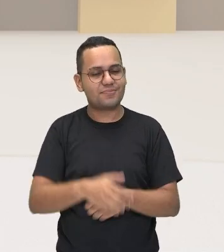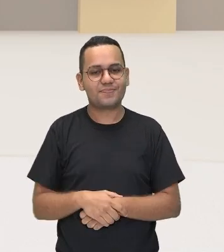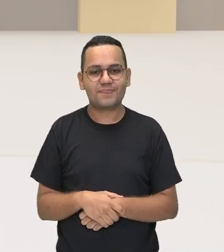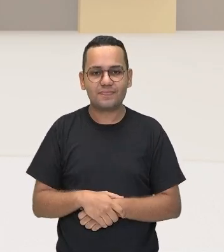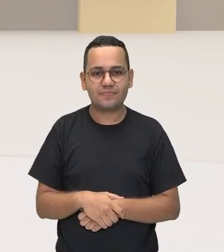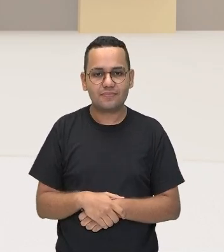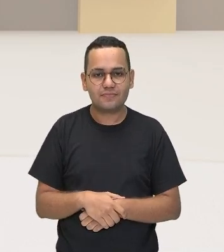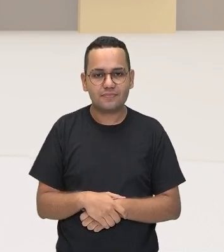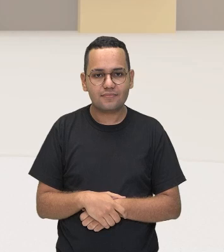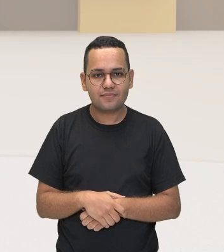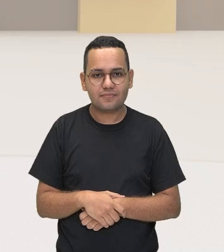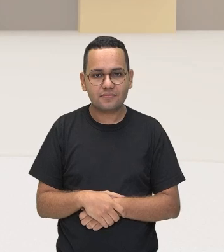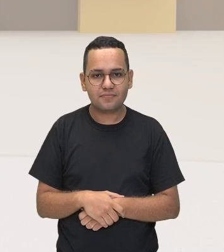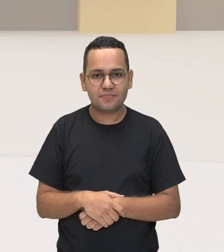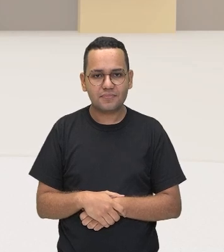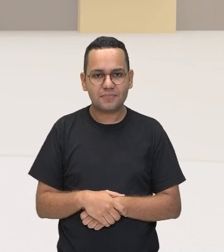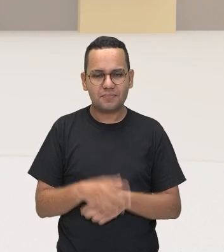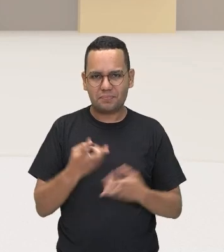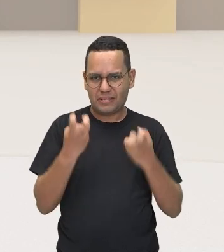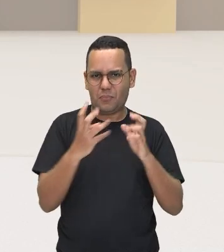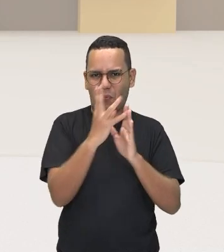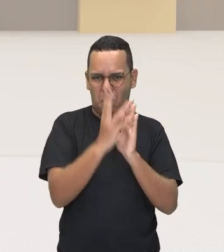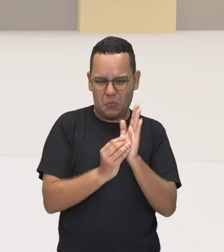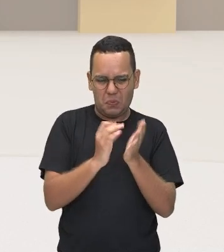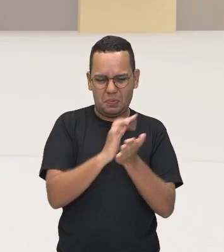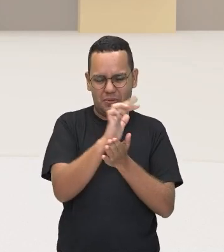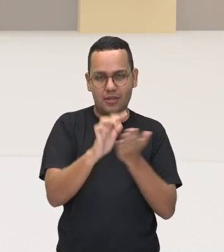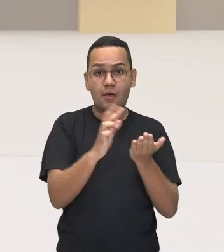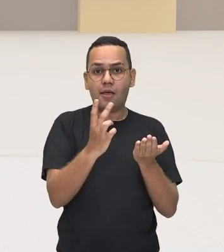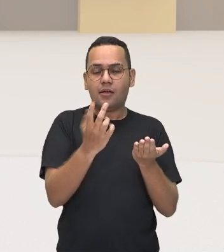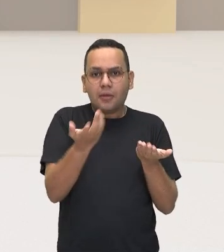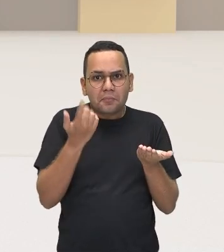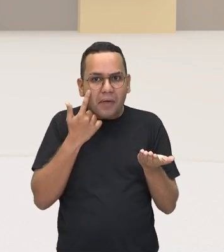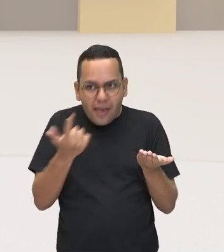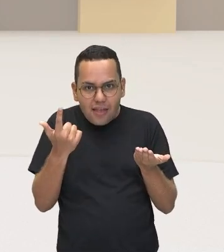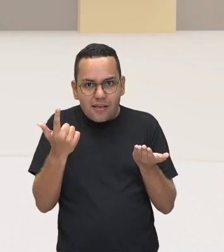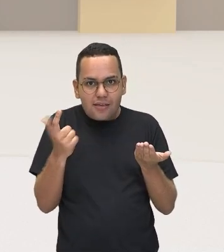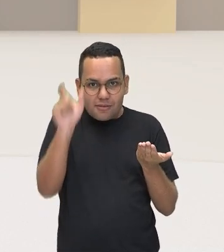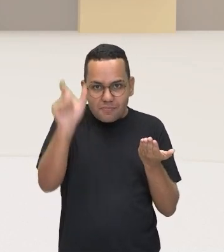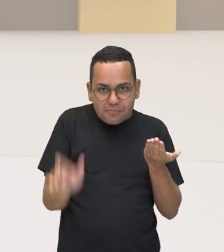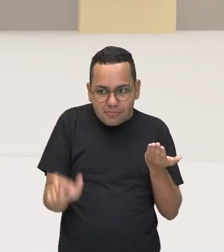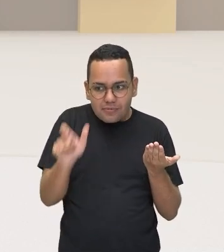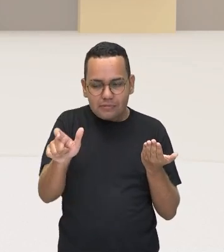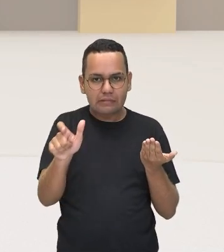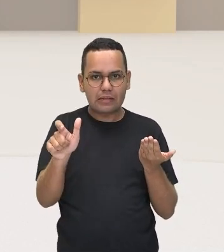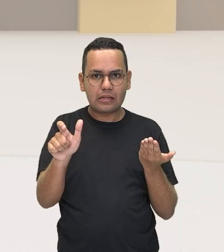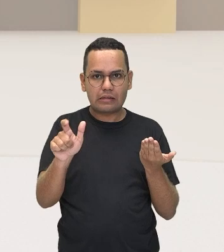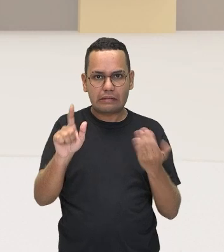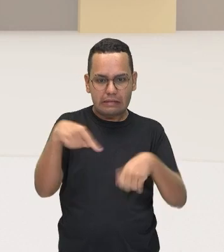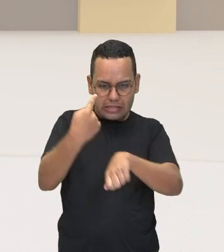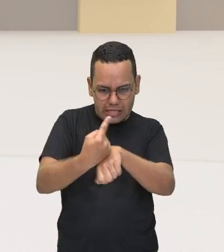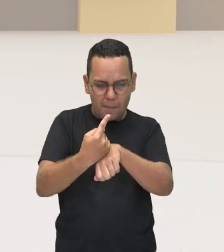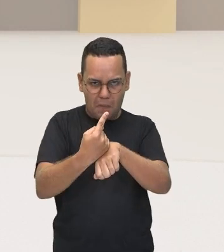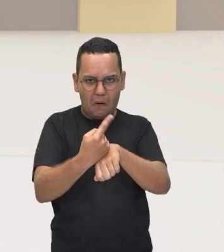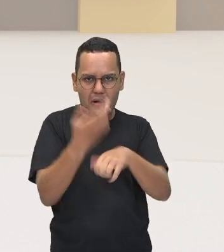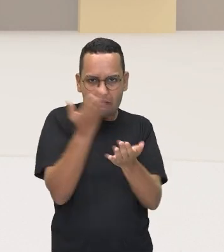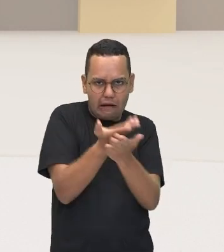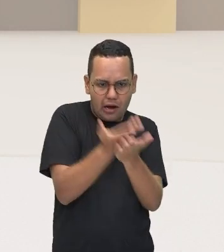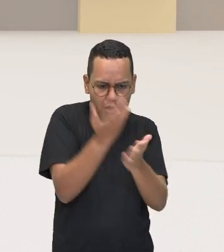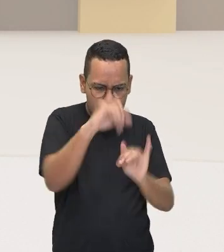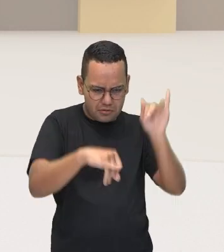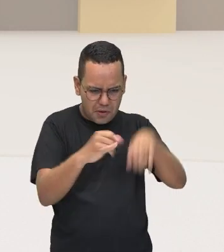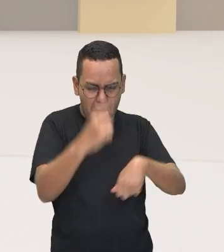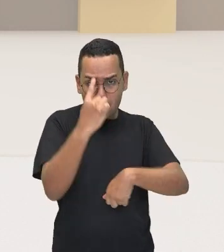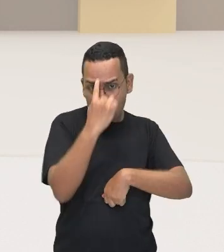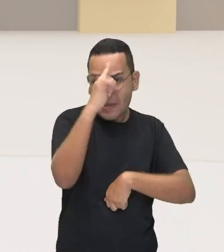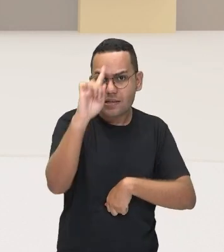de conteúdo que a gente está colocando. Gente, vocês precisam valorizar a gente. O Ícaro na aula de química, quando que o Ícaro, depois da aula de química, ele ia imaginar